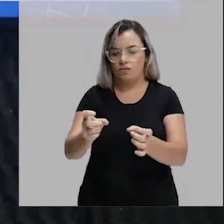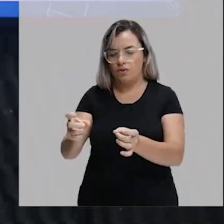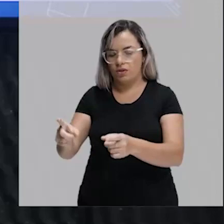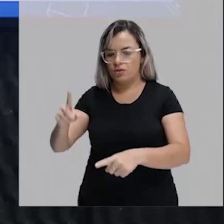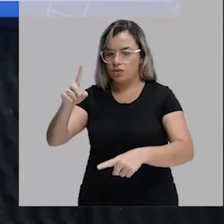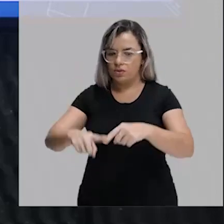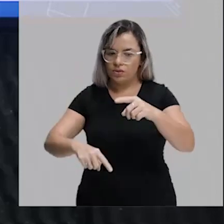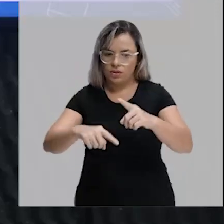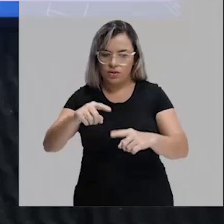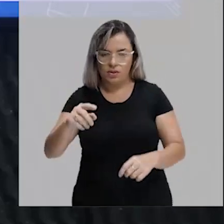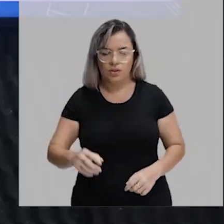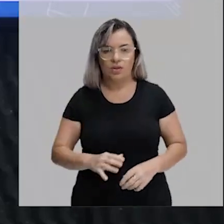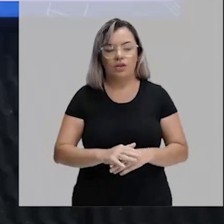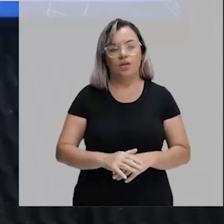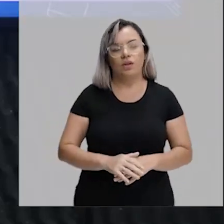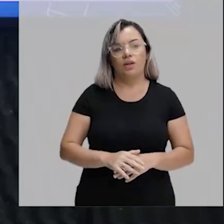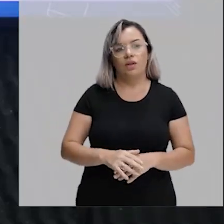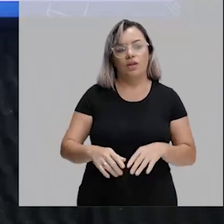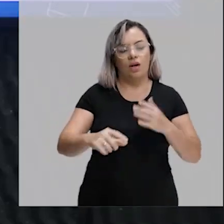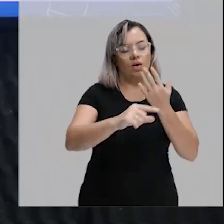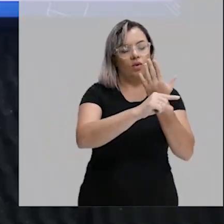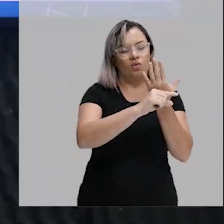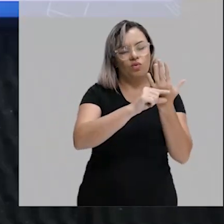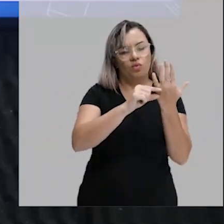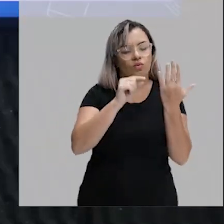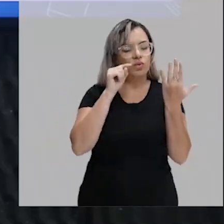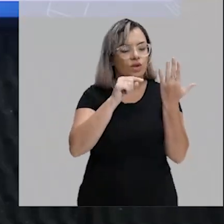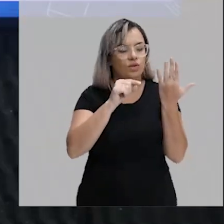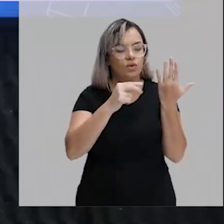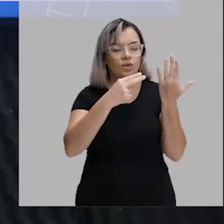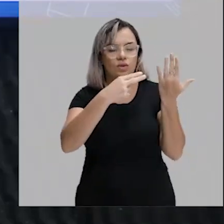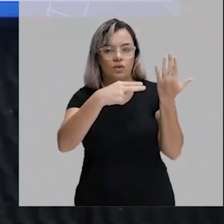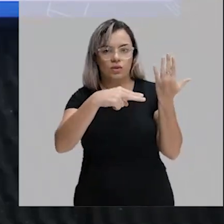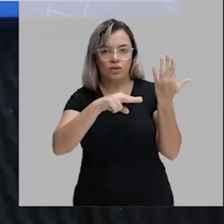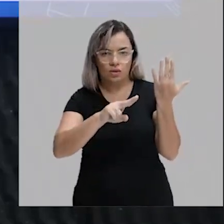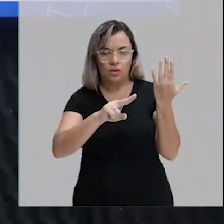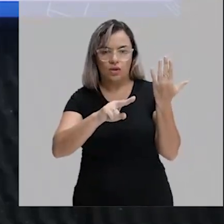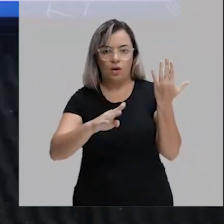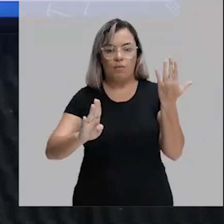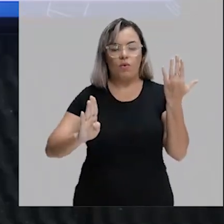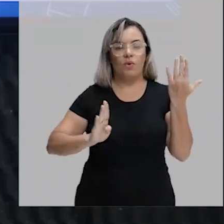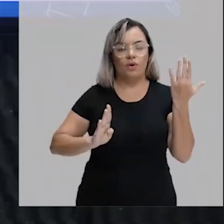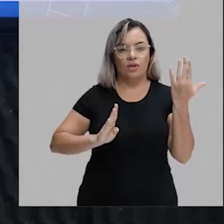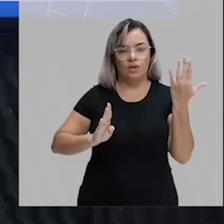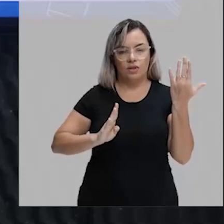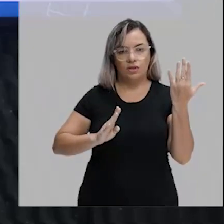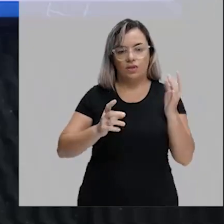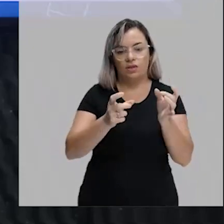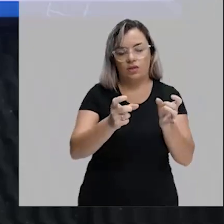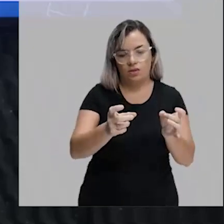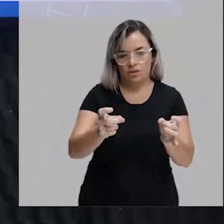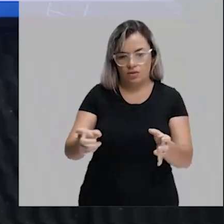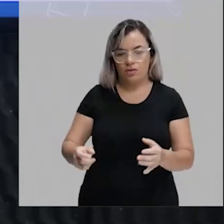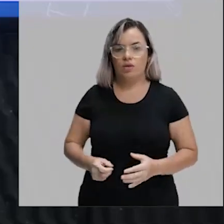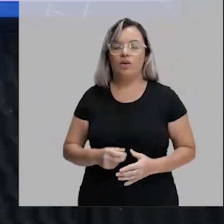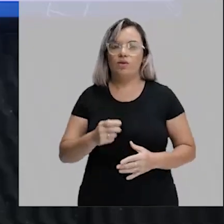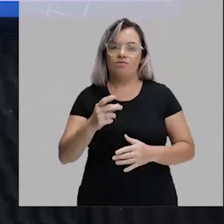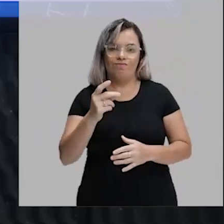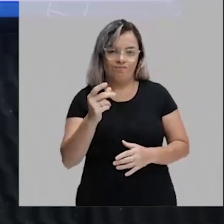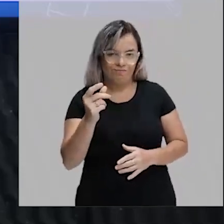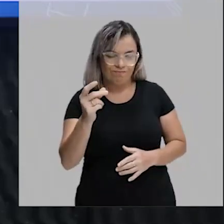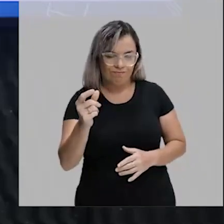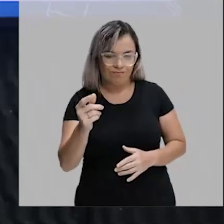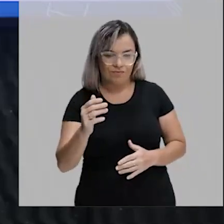alguns autores chamam de burguesia comercial, são esses grupos que irão financiar esse movimento da